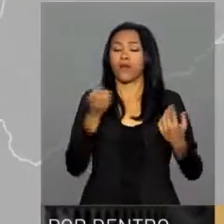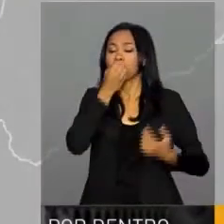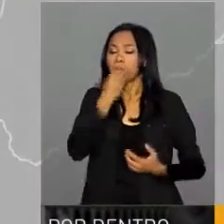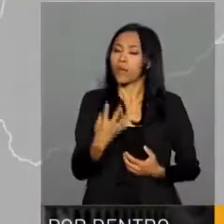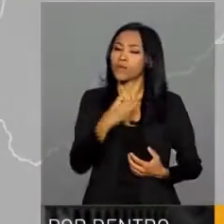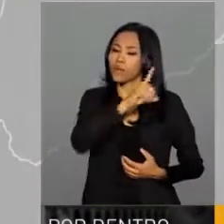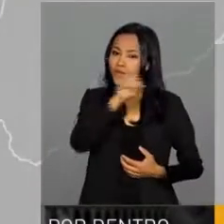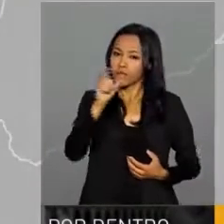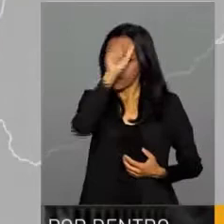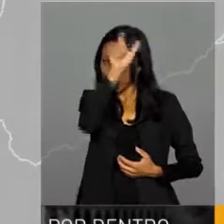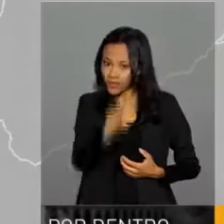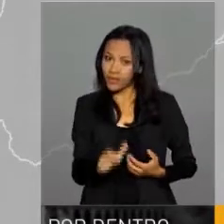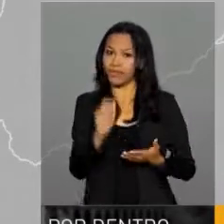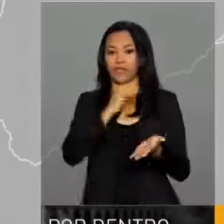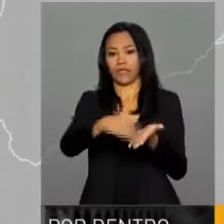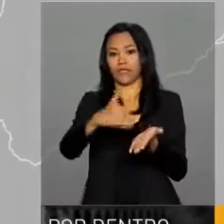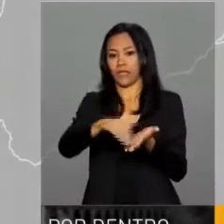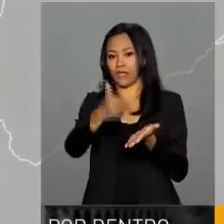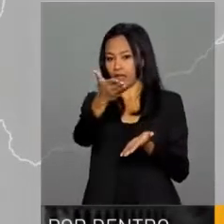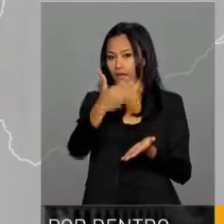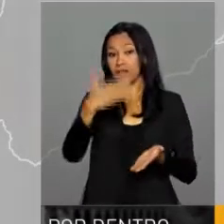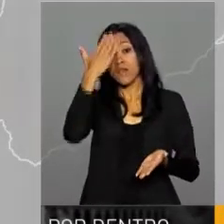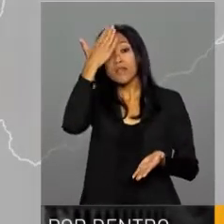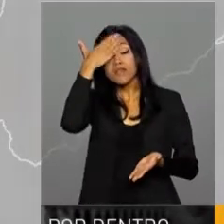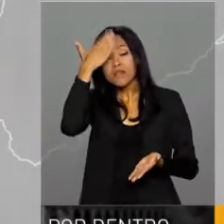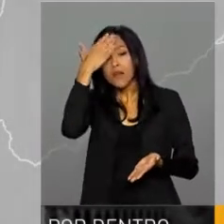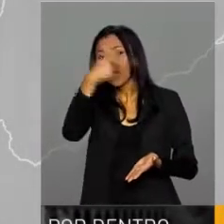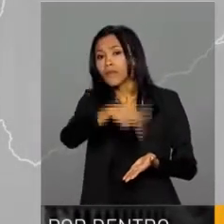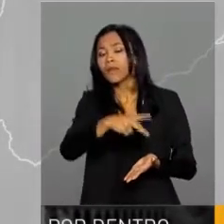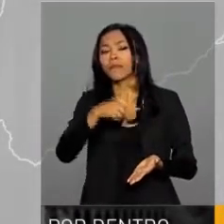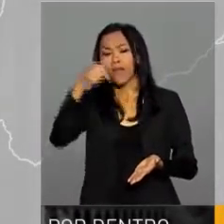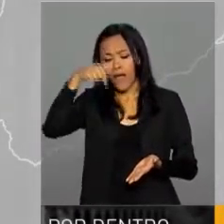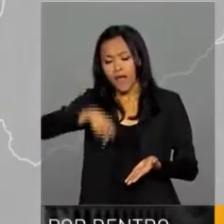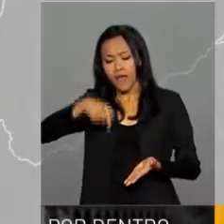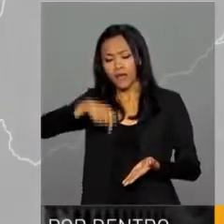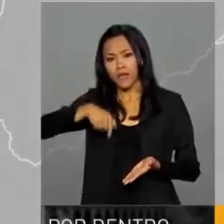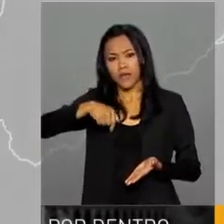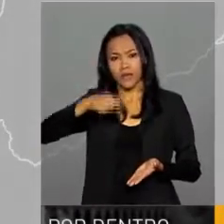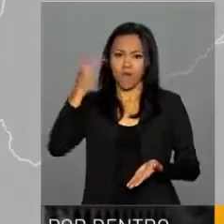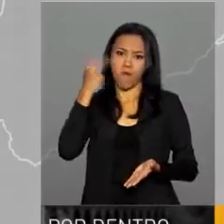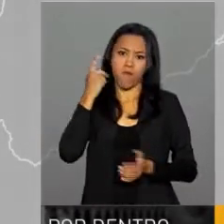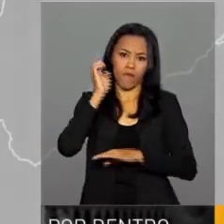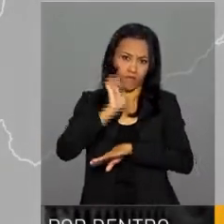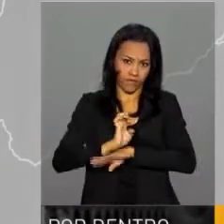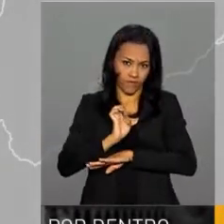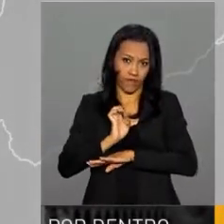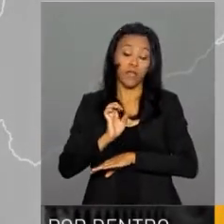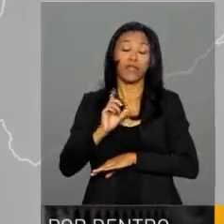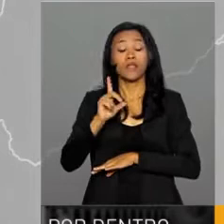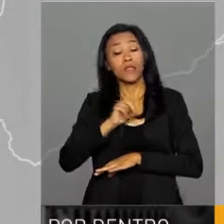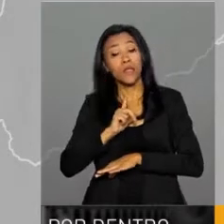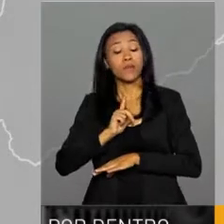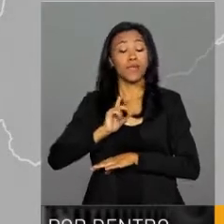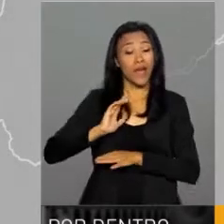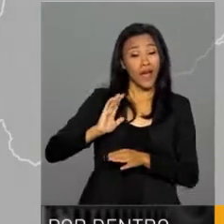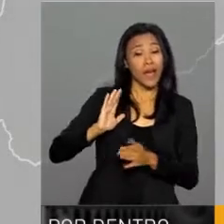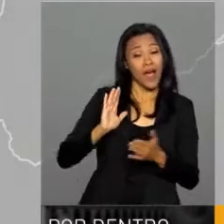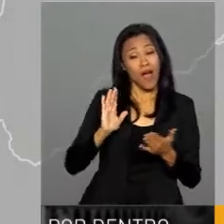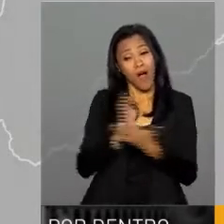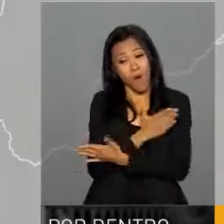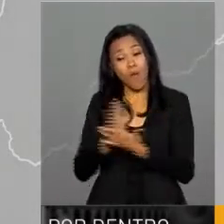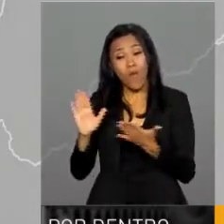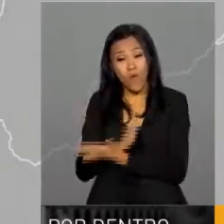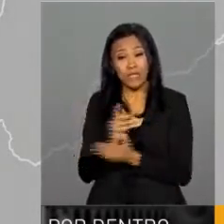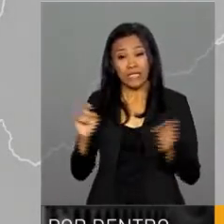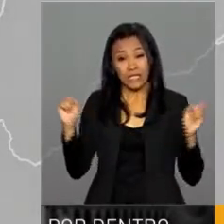secretária e eu gostaria de saber o secretário nós sabíamos que aqui no ceará por exemplo nós ainda temos algumas dificuldades em